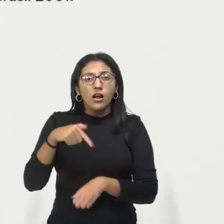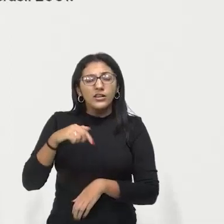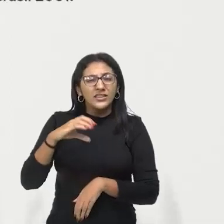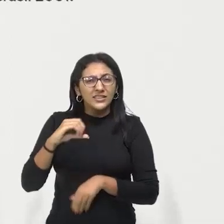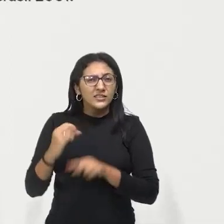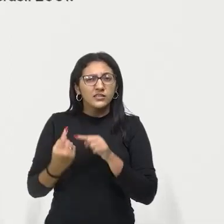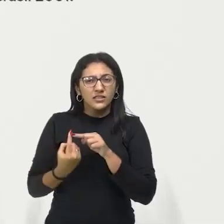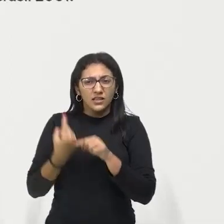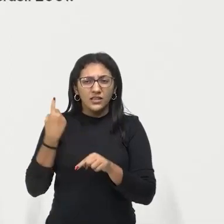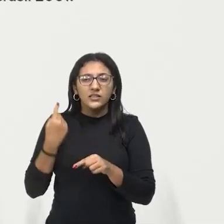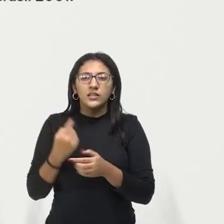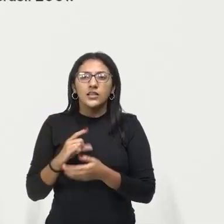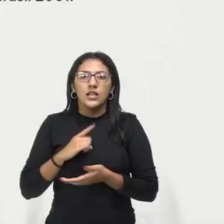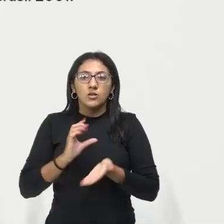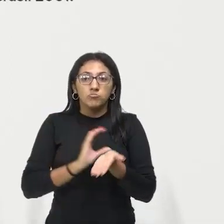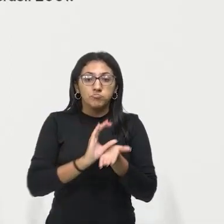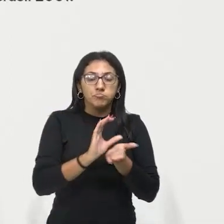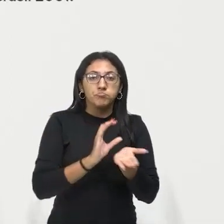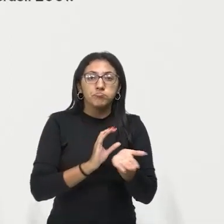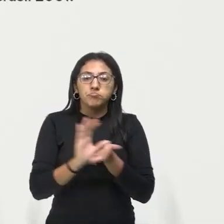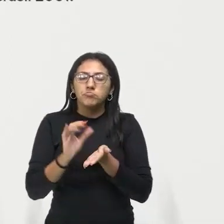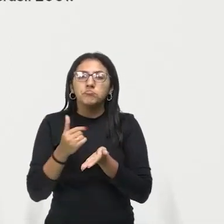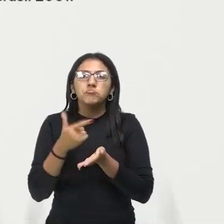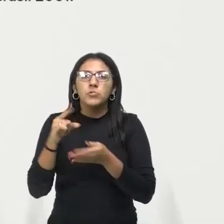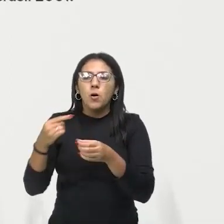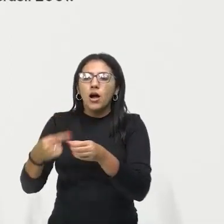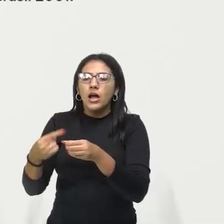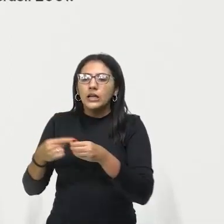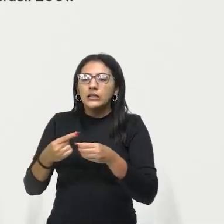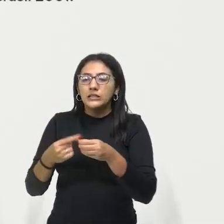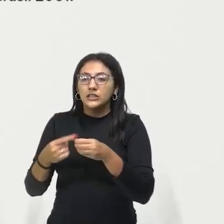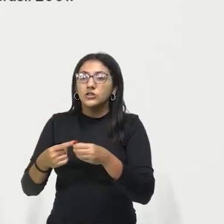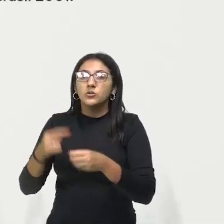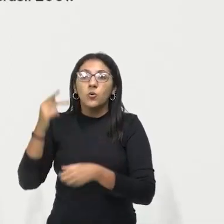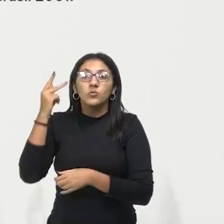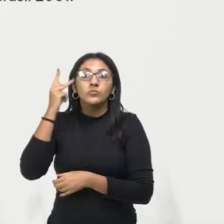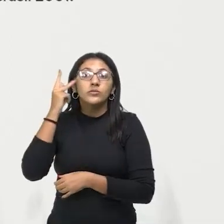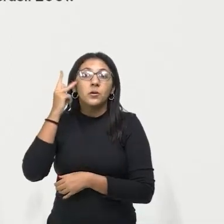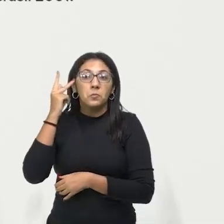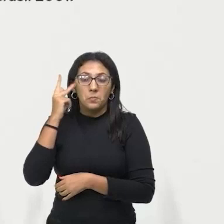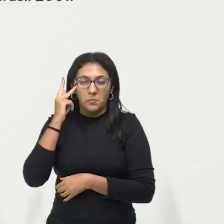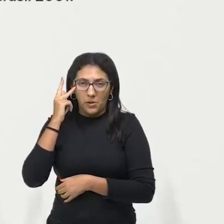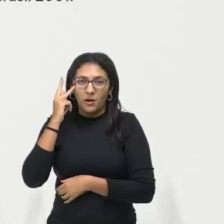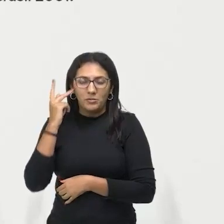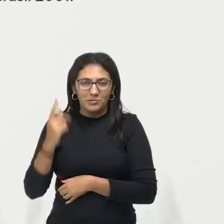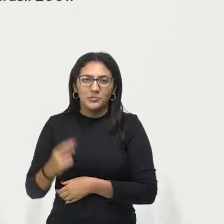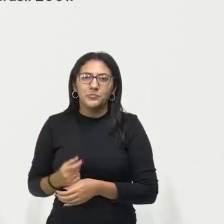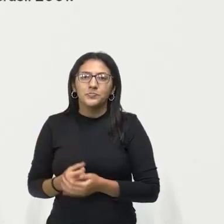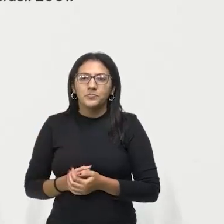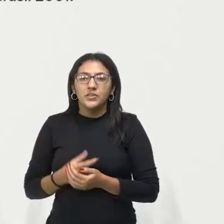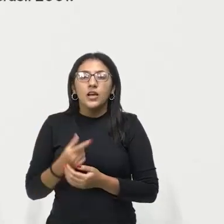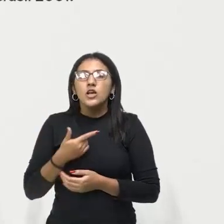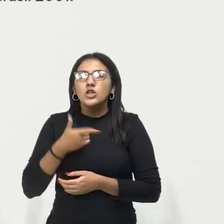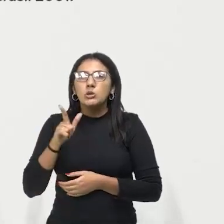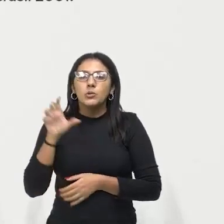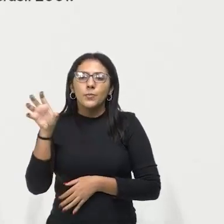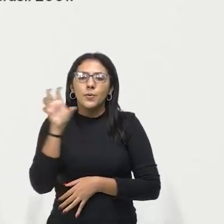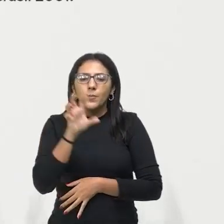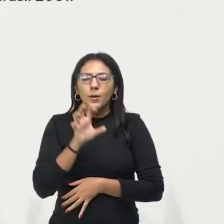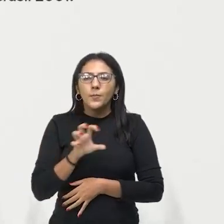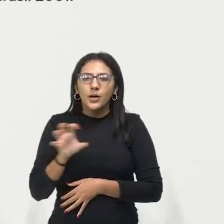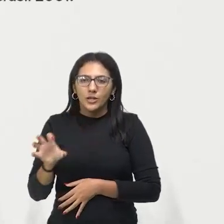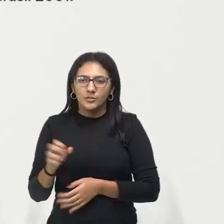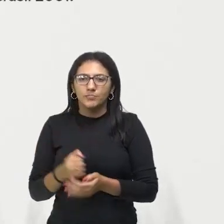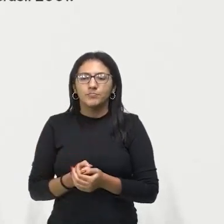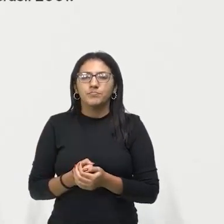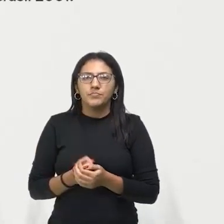Acompanha. Nos anos 70, a dispersão dos investimentos para o interior de São Paulo ainda foi beneficiada com